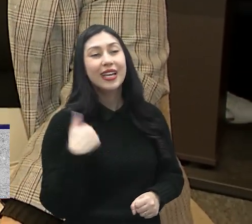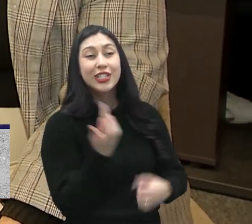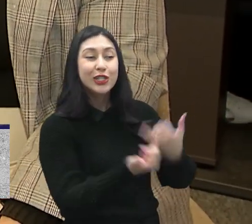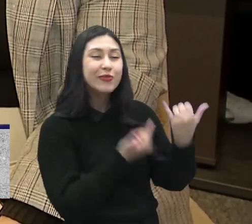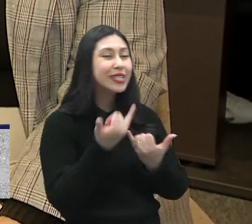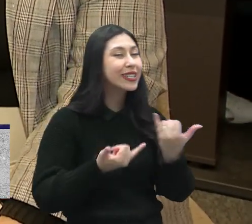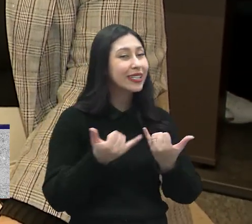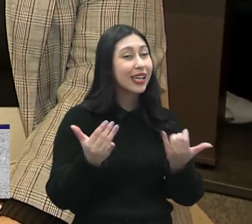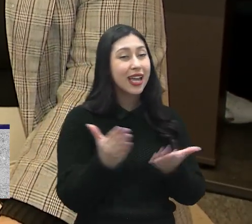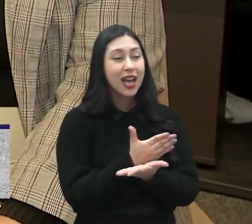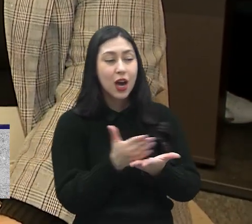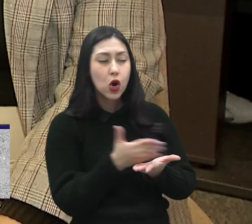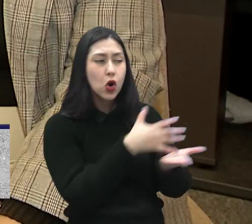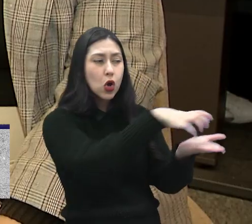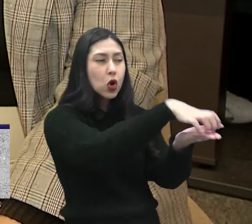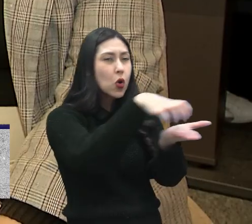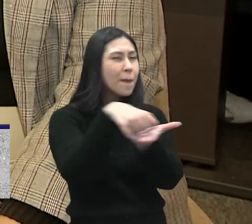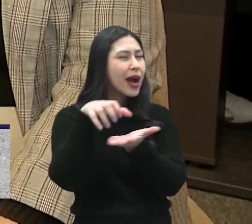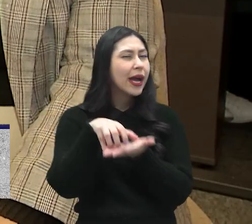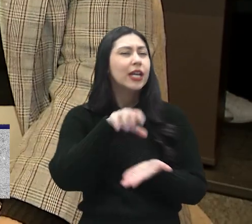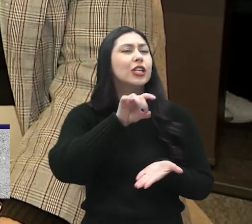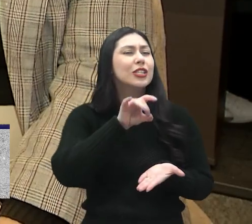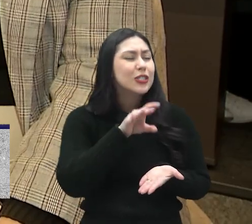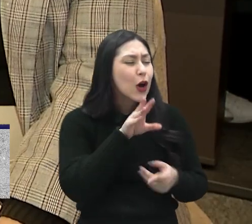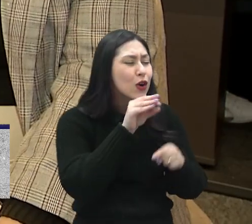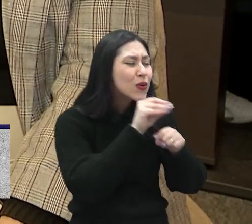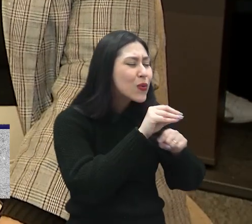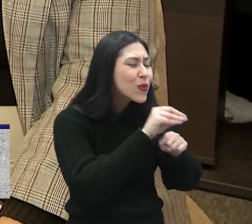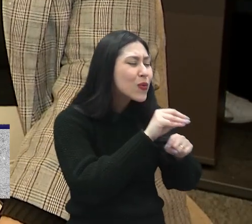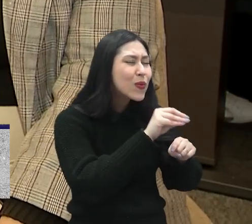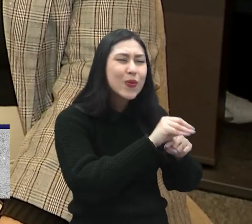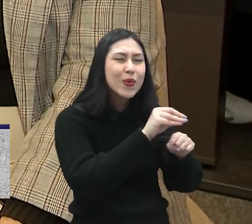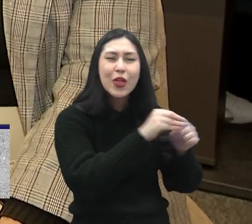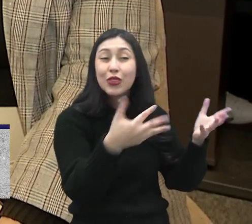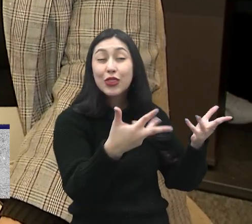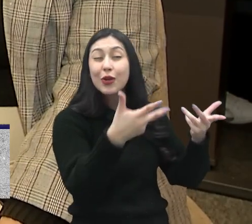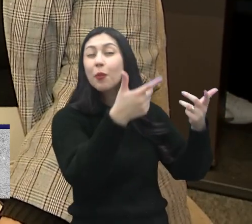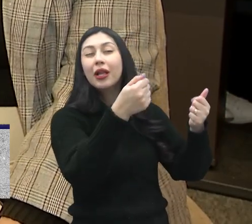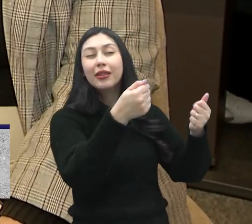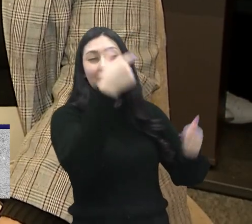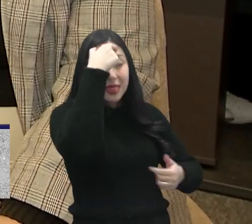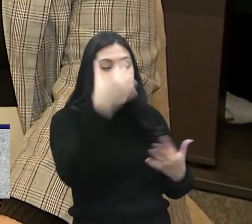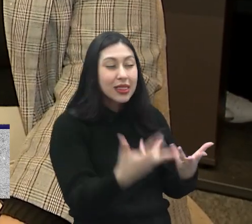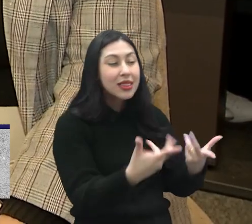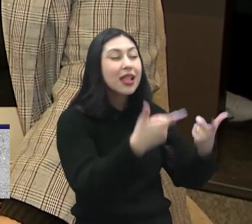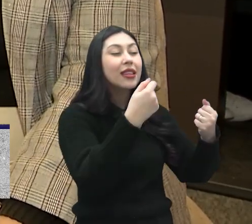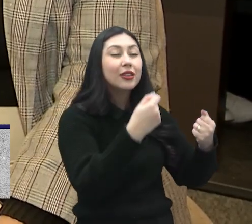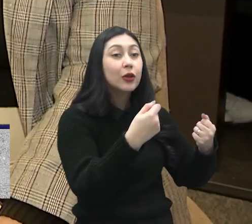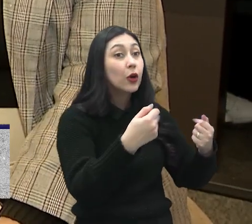brincar que algumas áreas aqui são celeiros de talentos, Então, assim, na dúvida, você tem que ficar sempre preparado. A